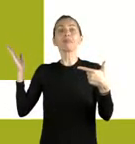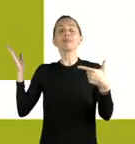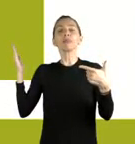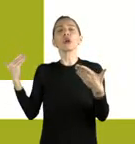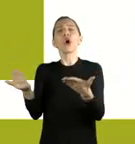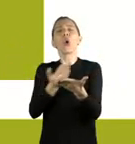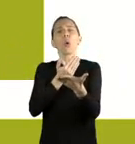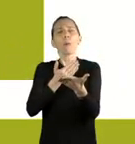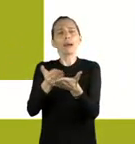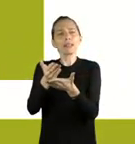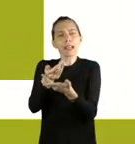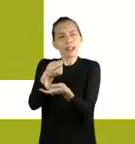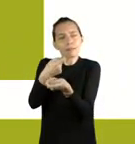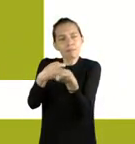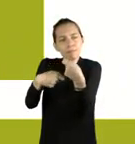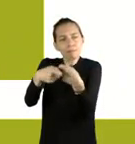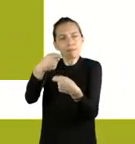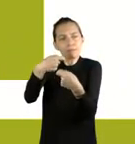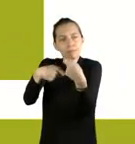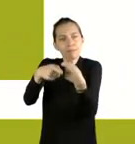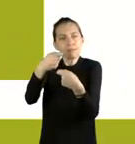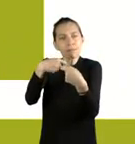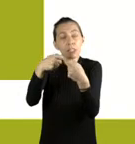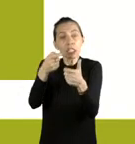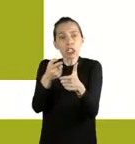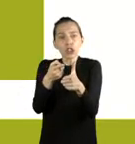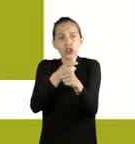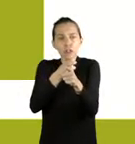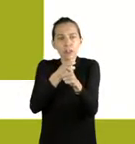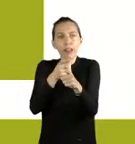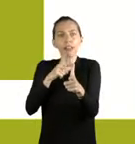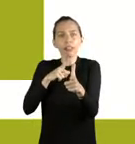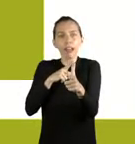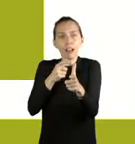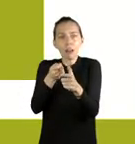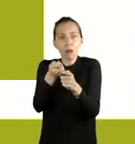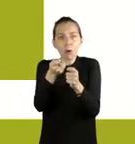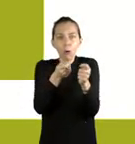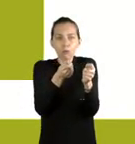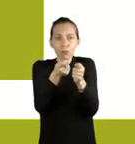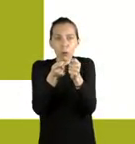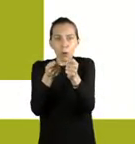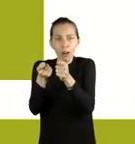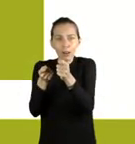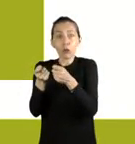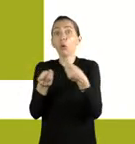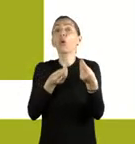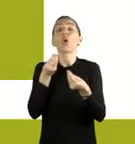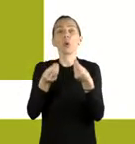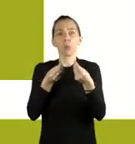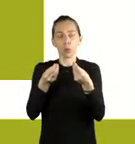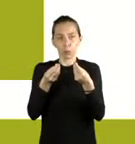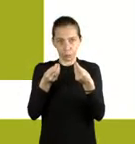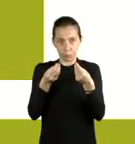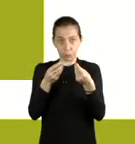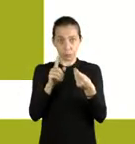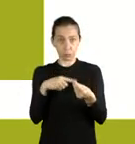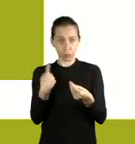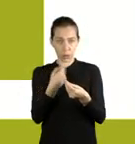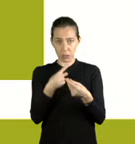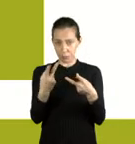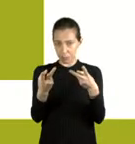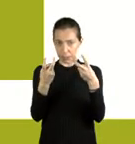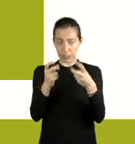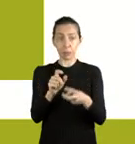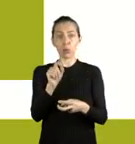Começando a organizar a vida financeira, dívidas controladas. O que, que isso quer dizer? Quando a gente vê isso, quer dizer